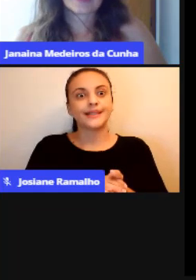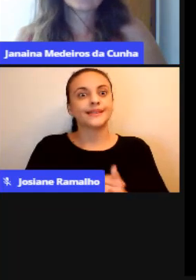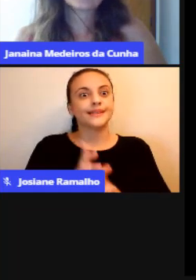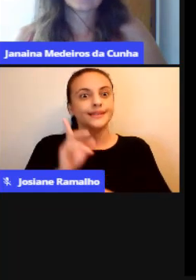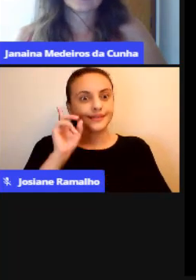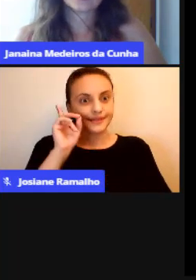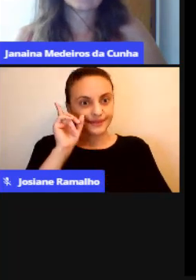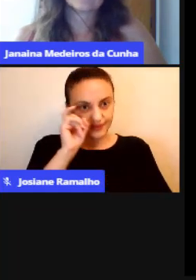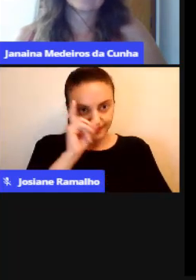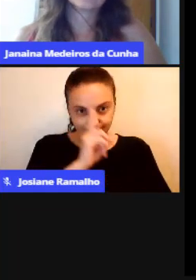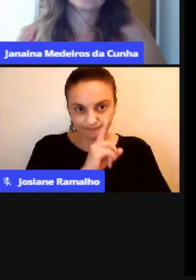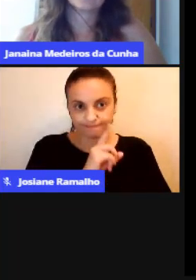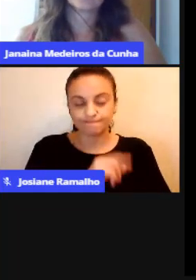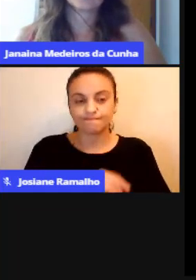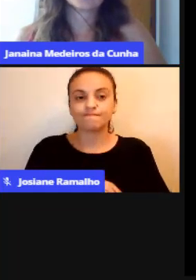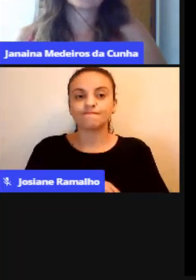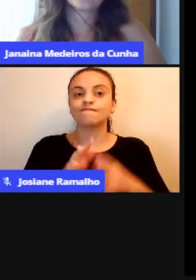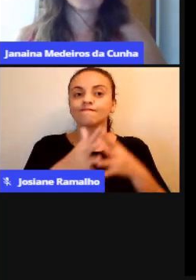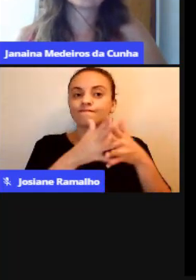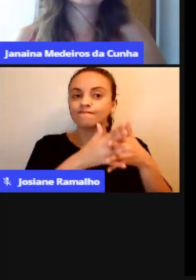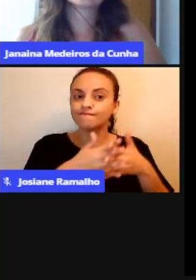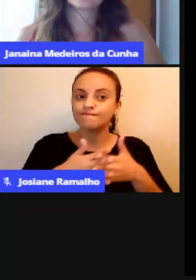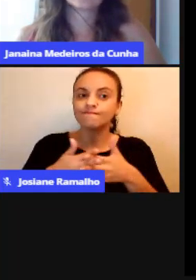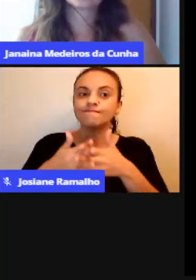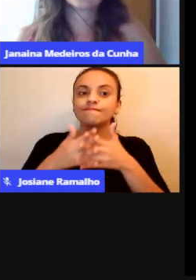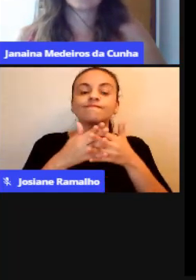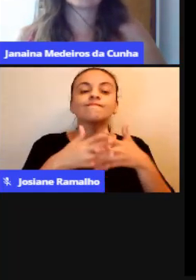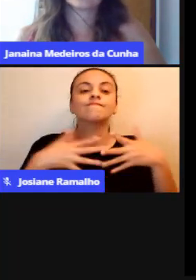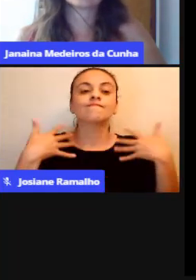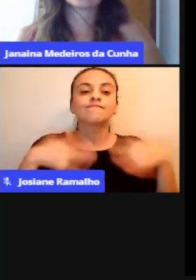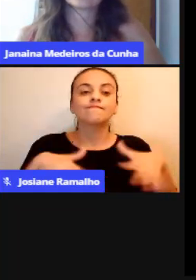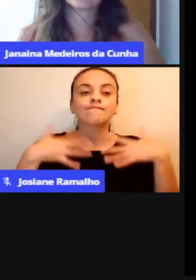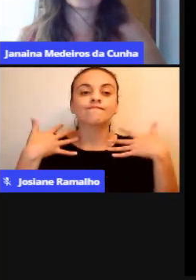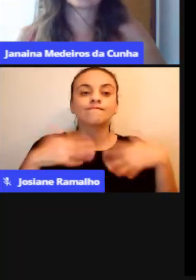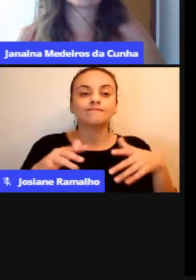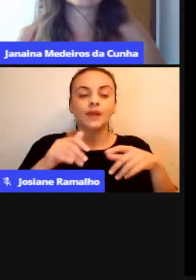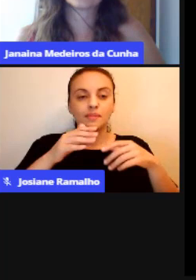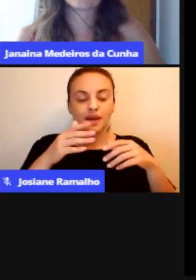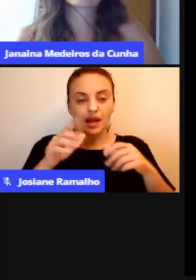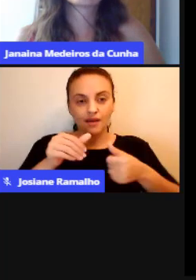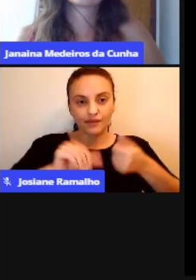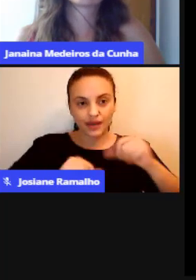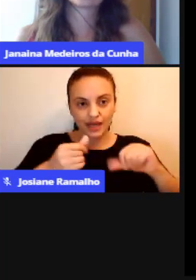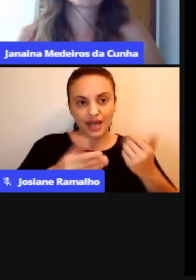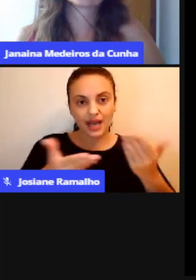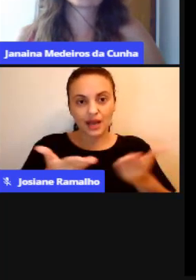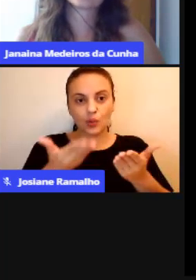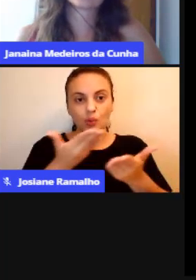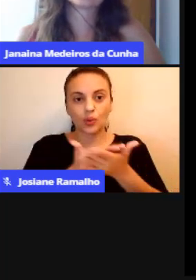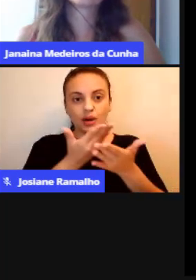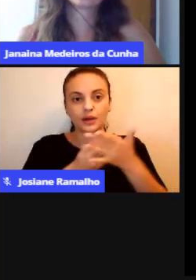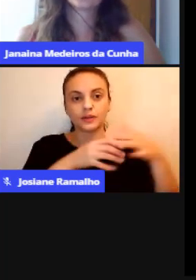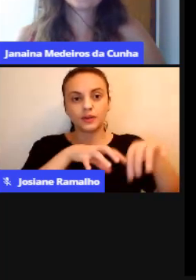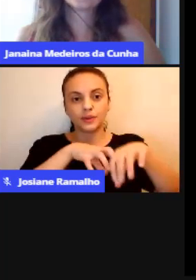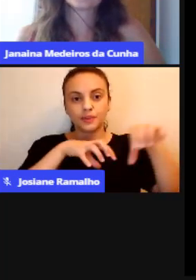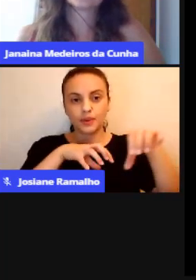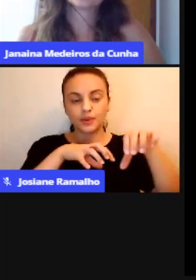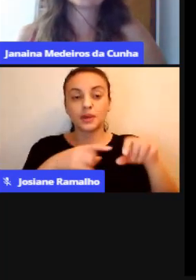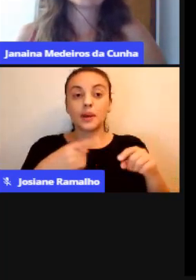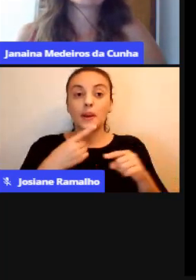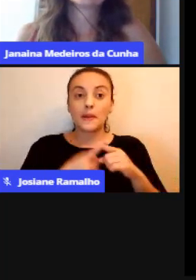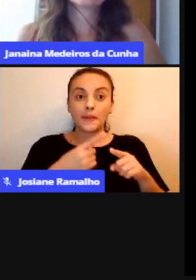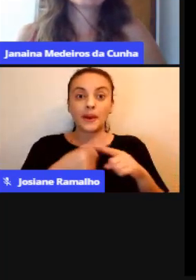complicado, fica mais complicado de estar avaliando realmente agora nas aulas online, né? Nas aulas remotas, né? Porque nós vamos depender